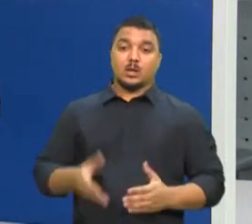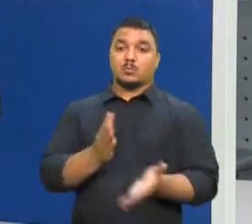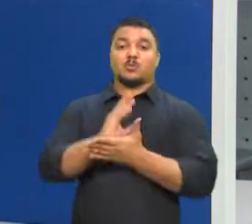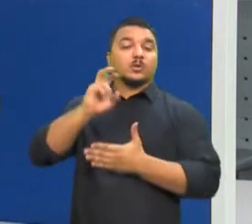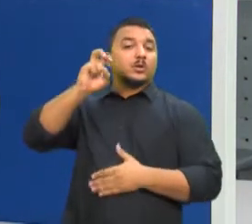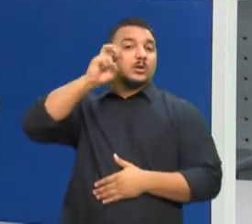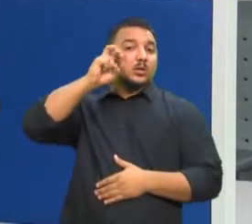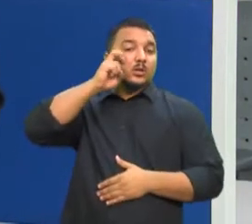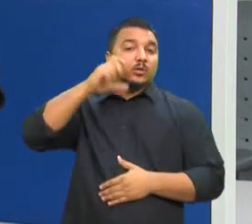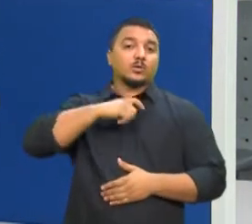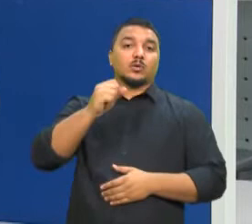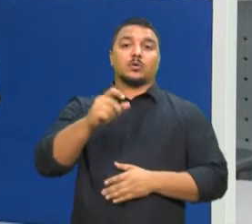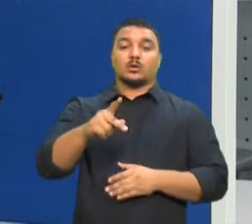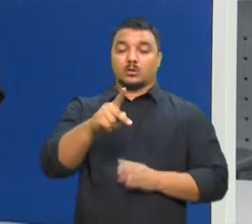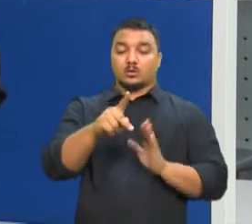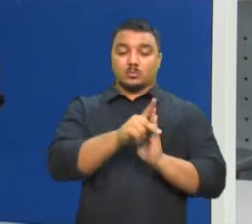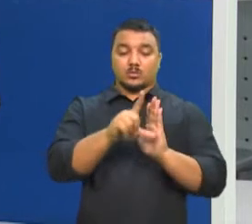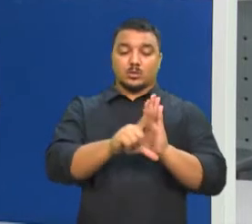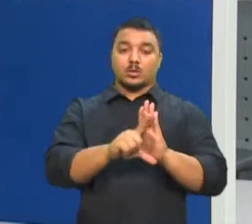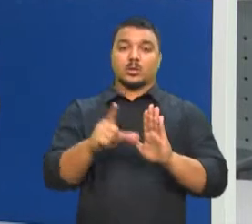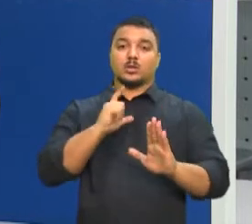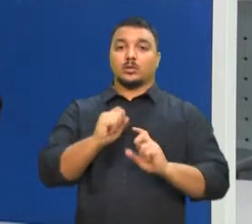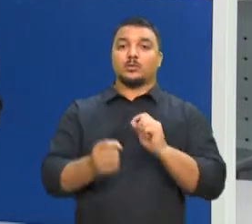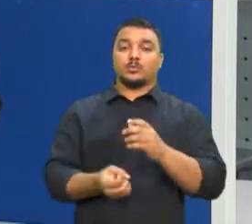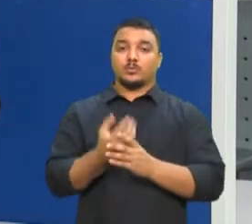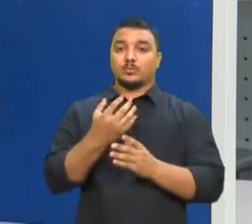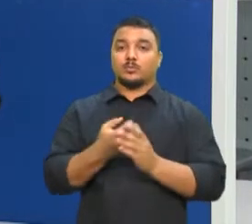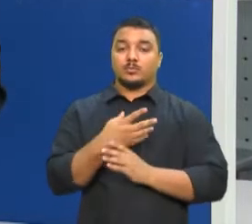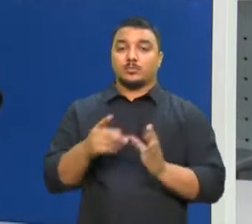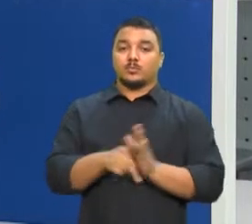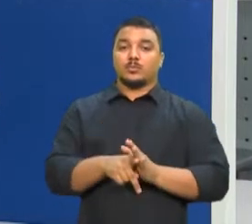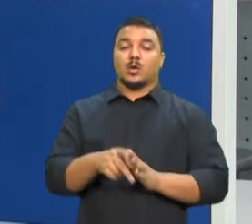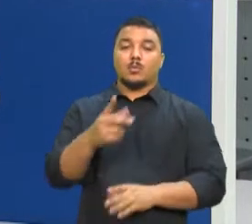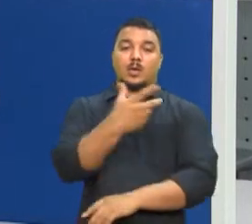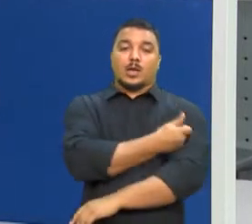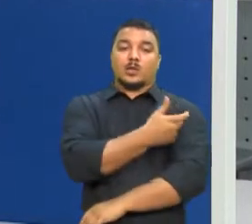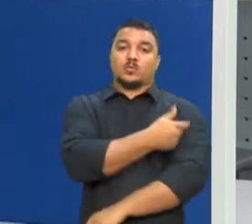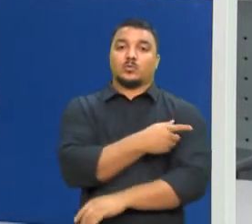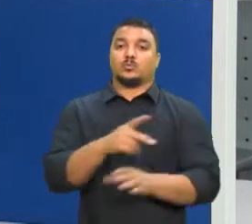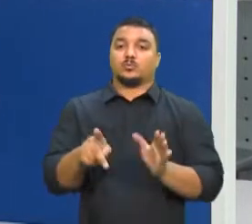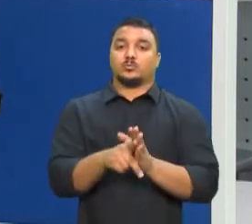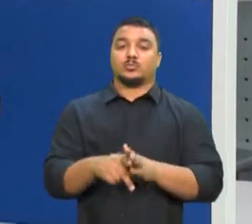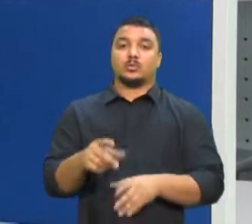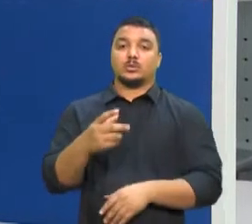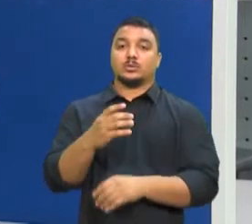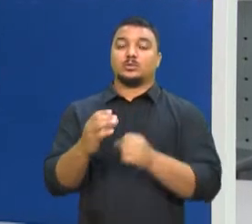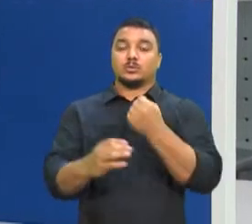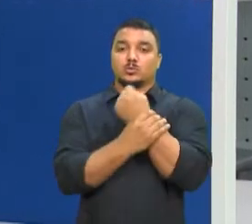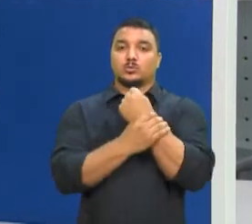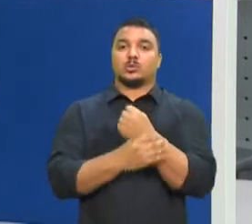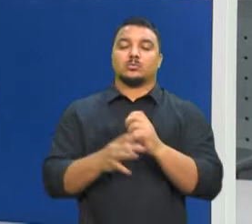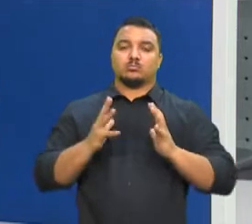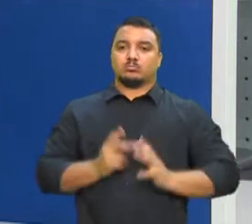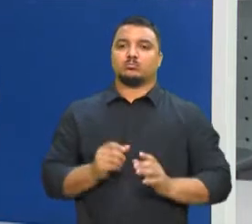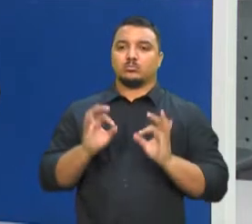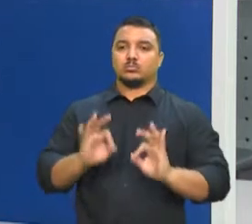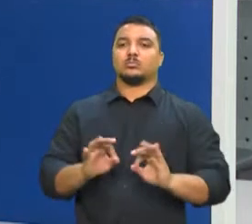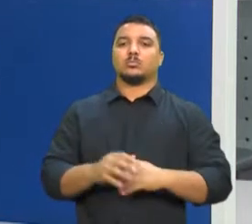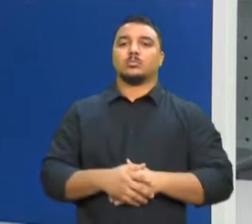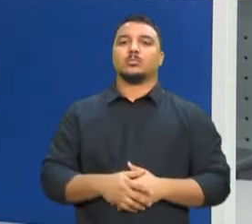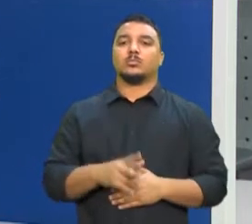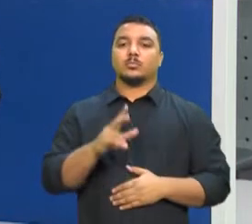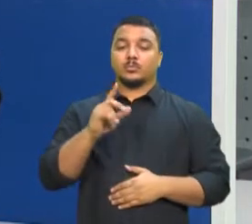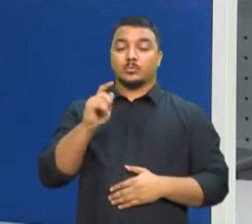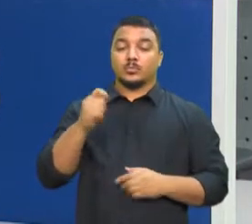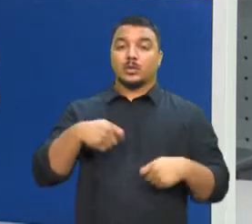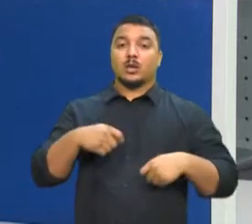um projeto de lei que cria o certificado de imunização de segurança sanitária. O documento vai permitir